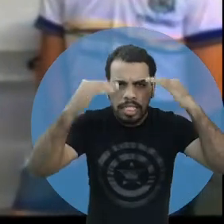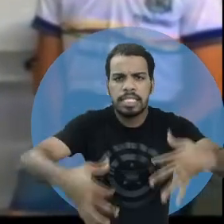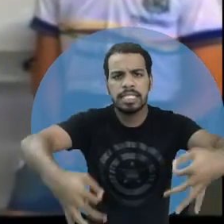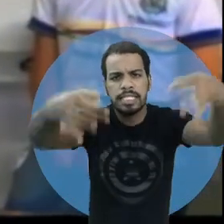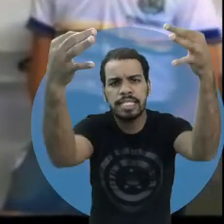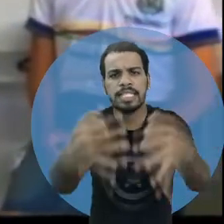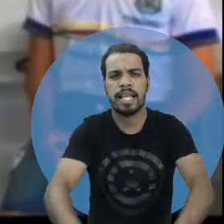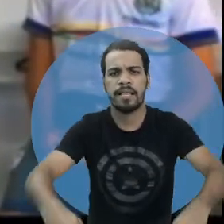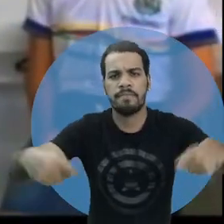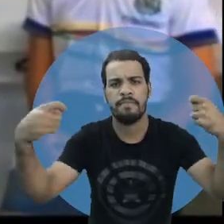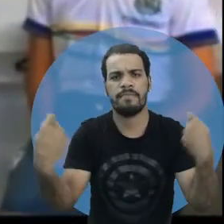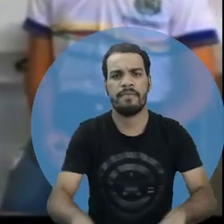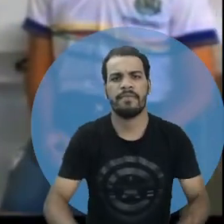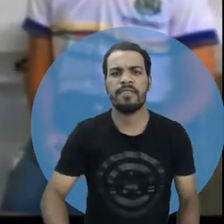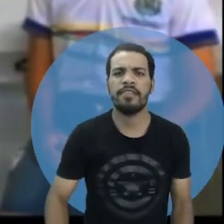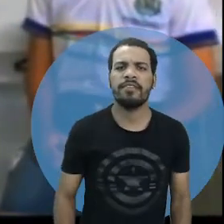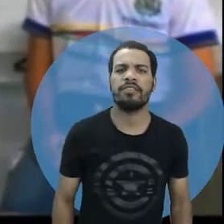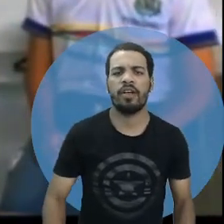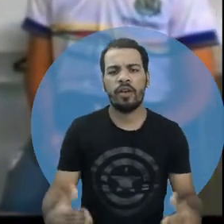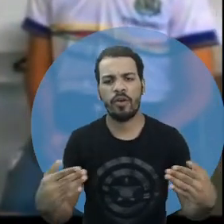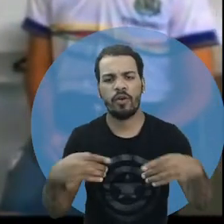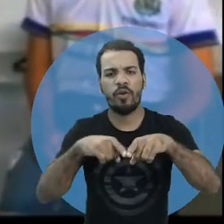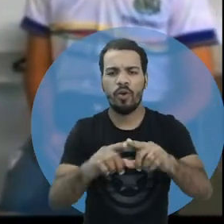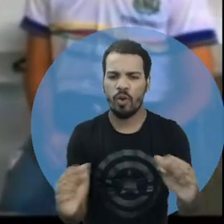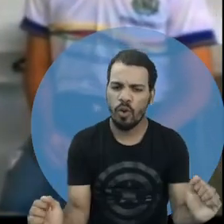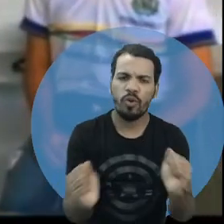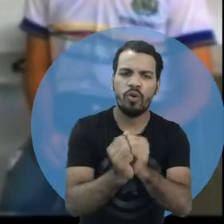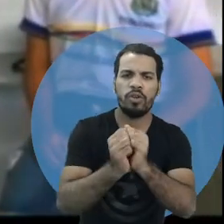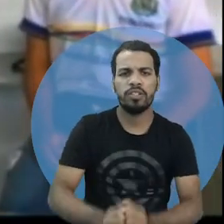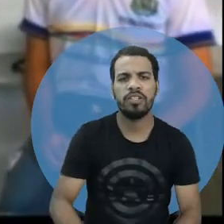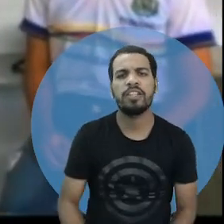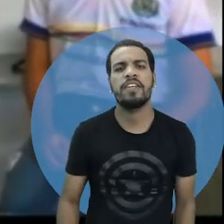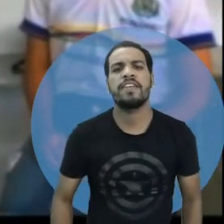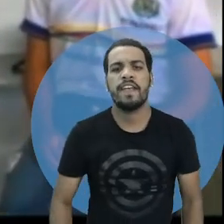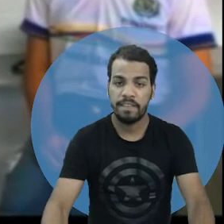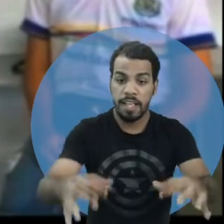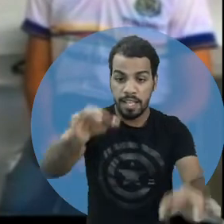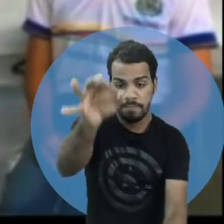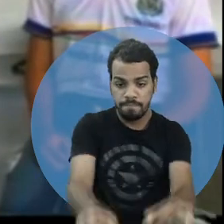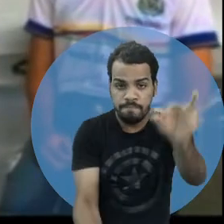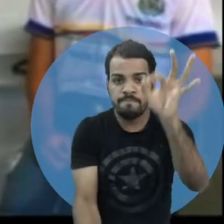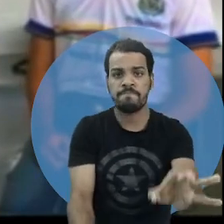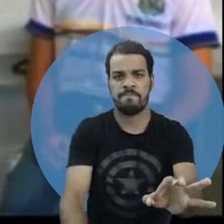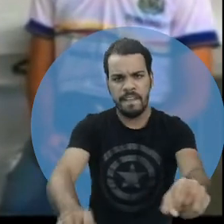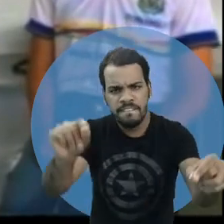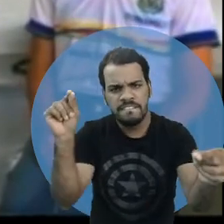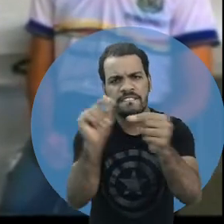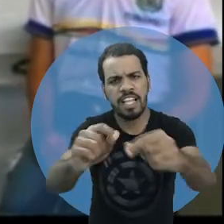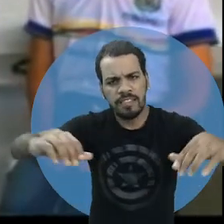feita, familiares e amigos ligam nas ruas. Que a justiça seja feita.